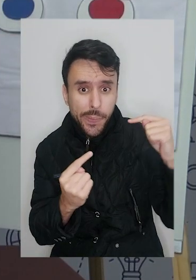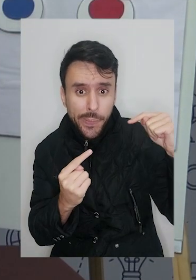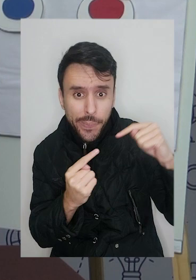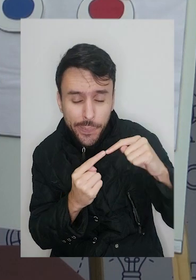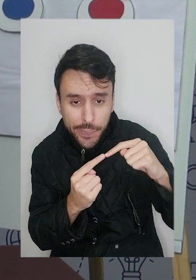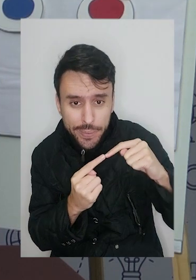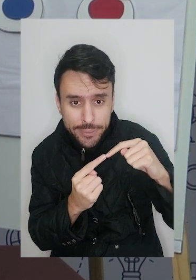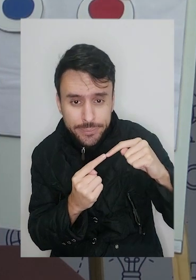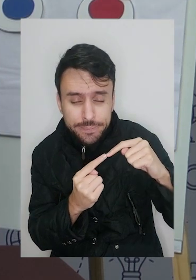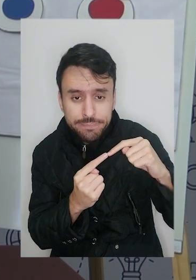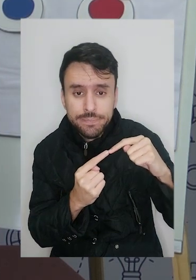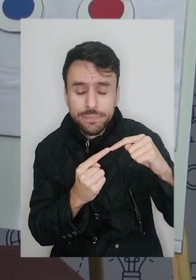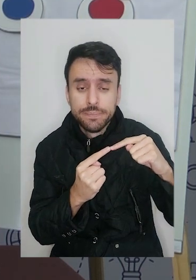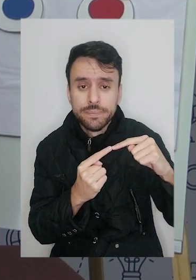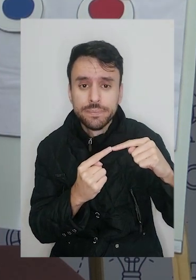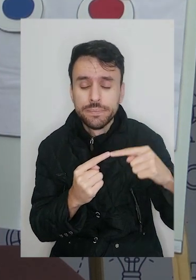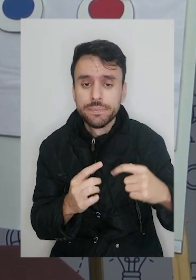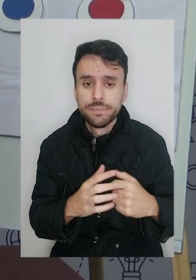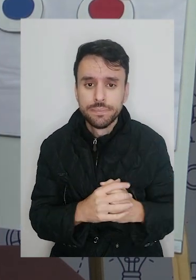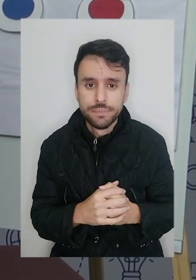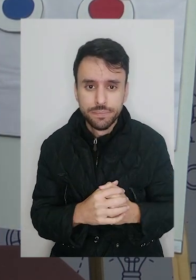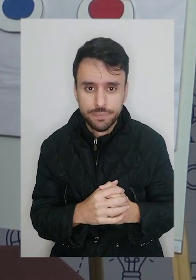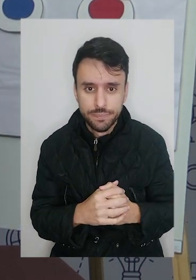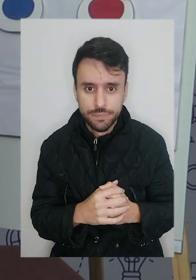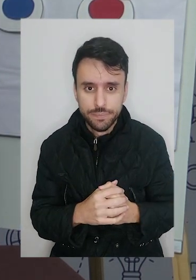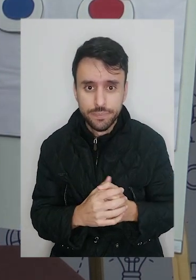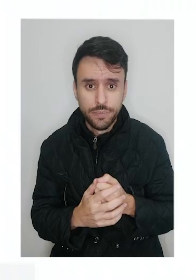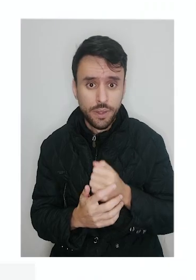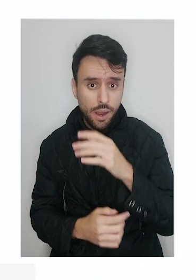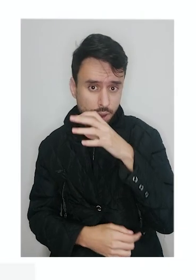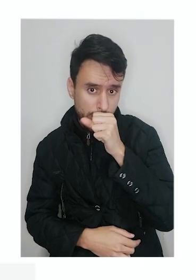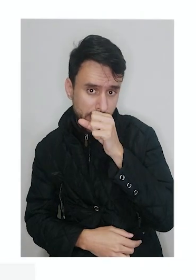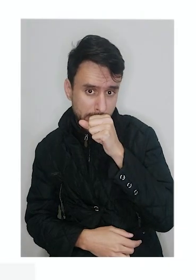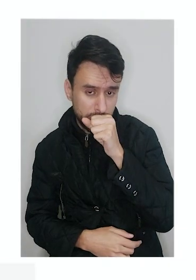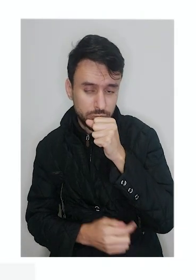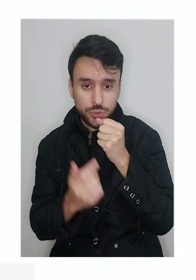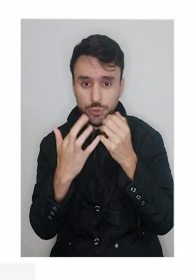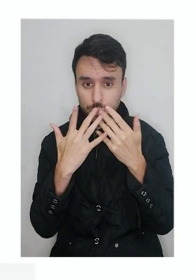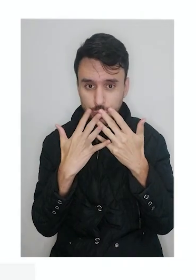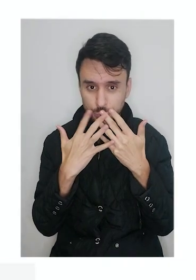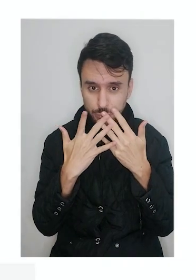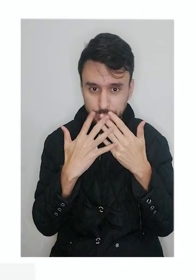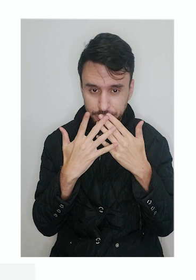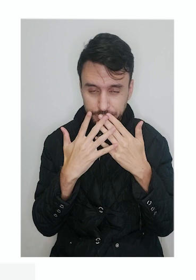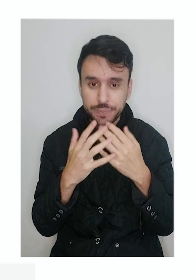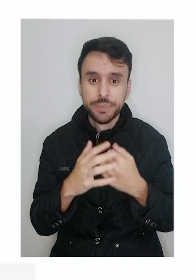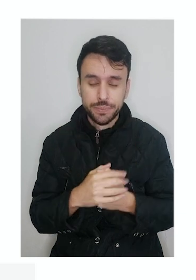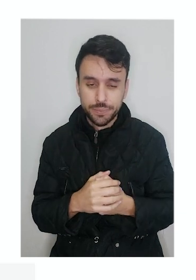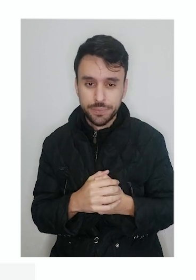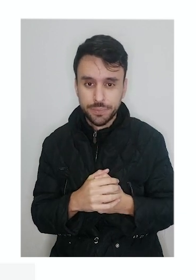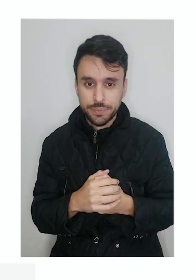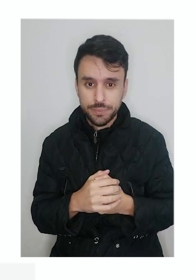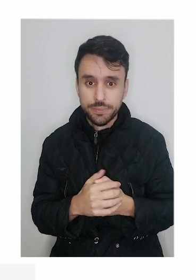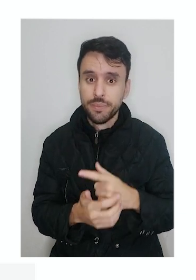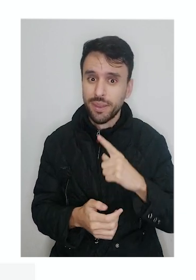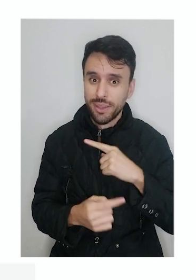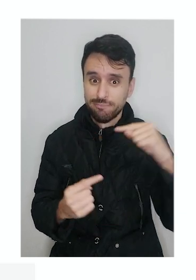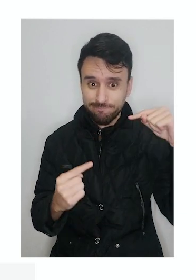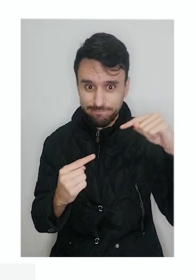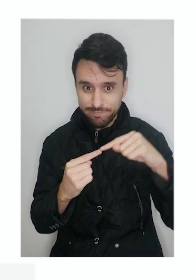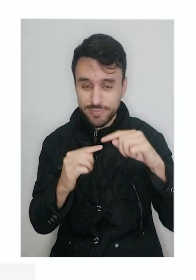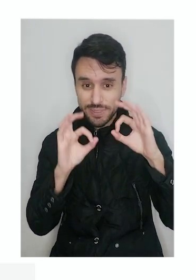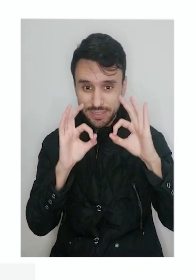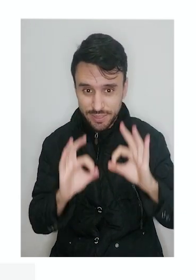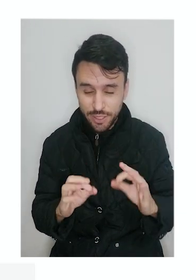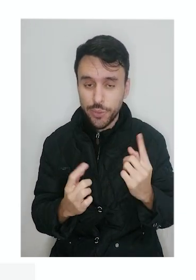ver se vai ter mais estudante ou se vai ter um termômetro na cor laranja. Vamos ver. Tem o termômetro.